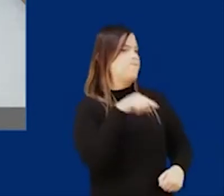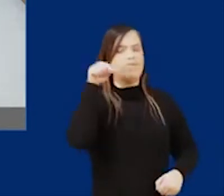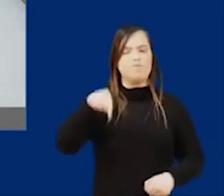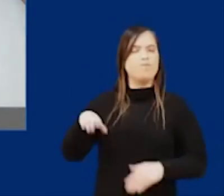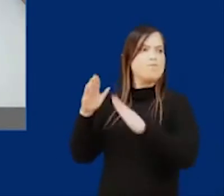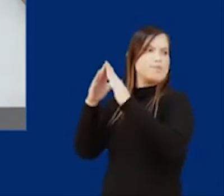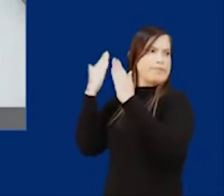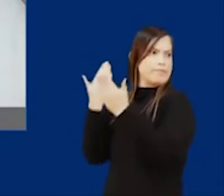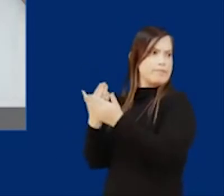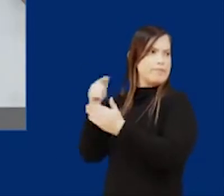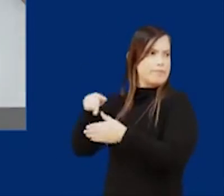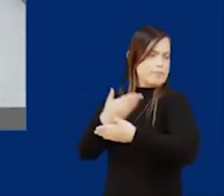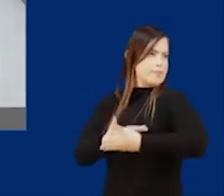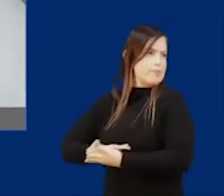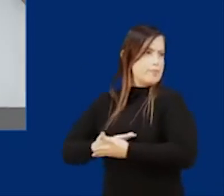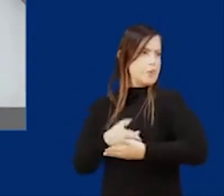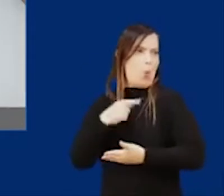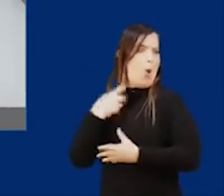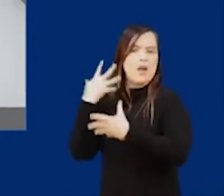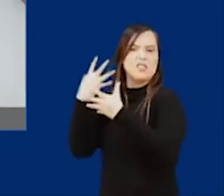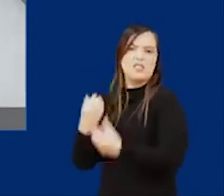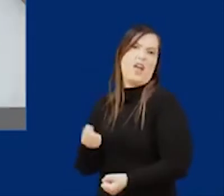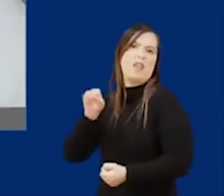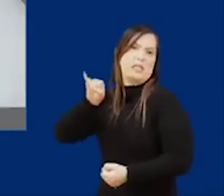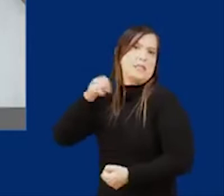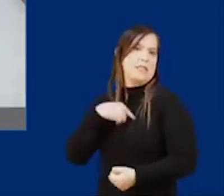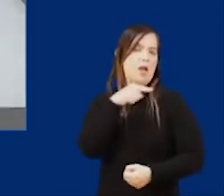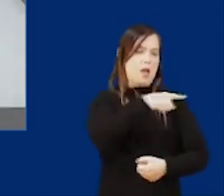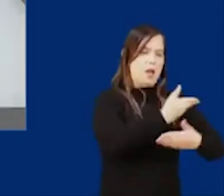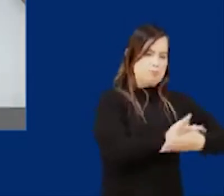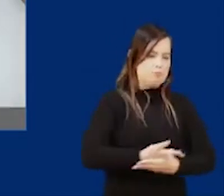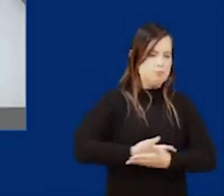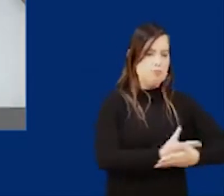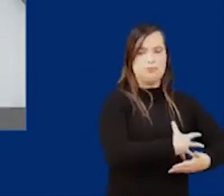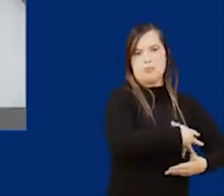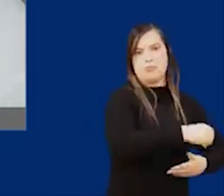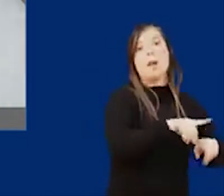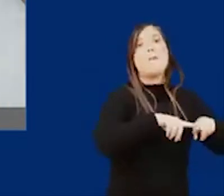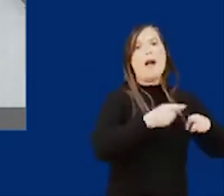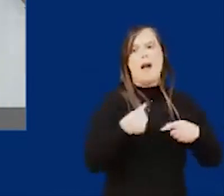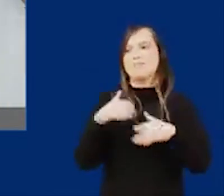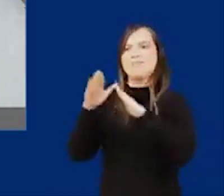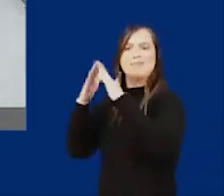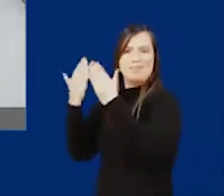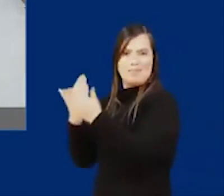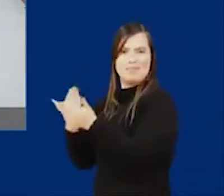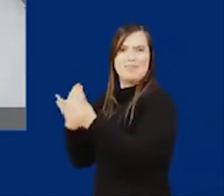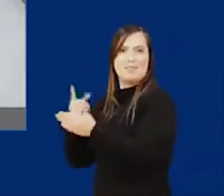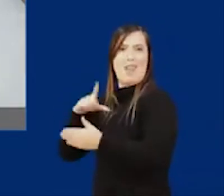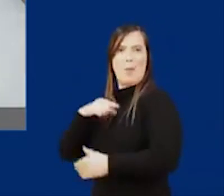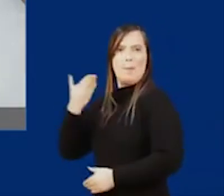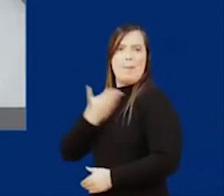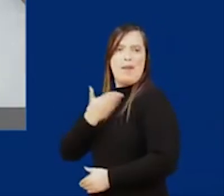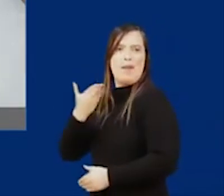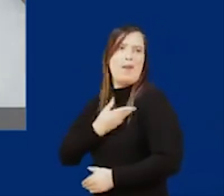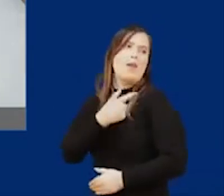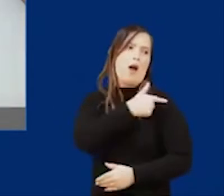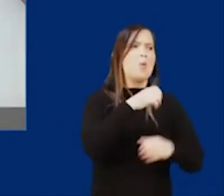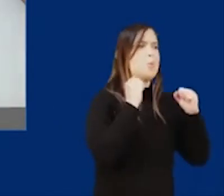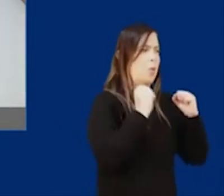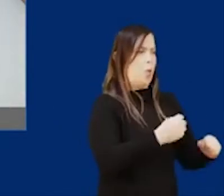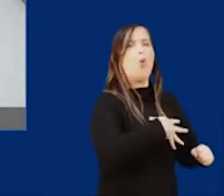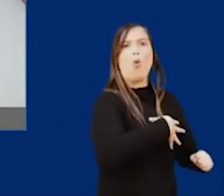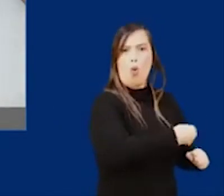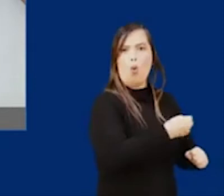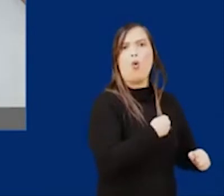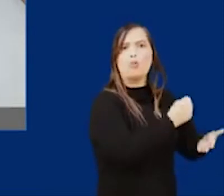atrocidade. Tem creches que não, são o oposto, são creches que a gente chama amigas da amamentação, né? Que favorecem a mãe deixar o leite